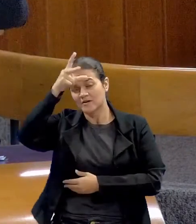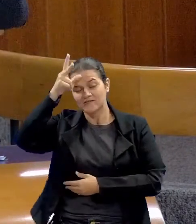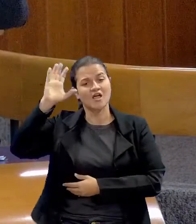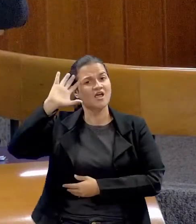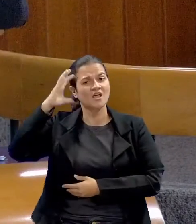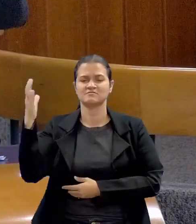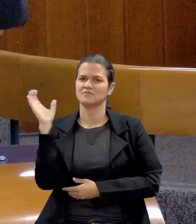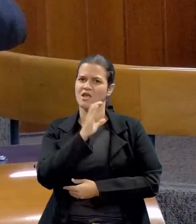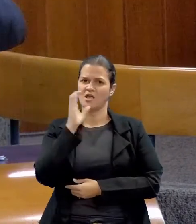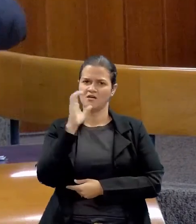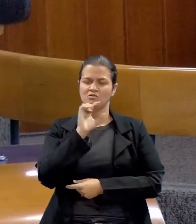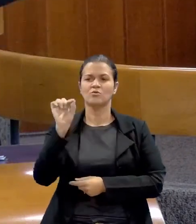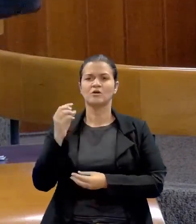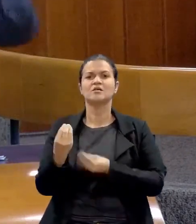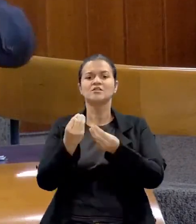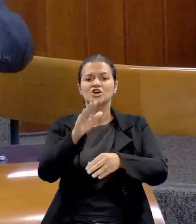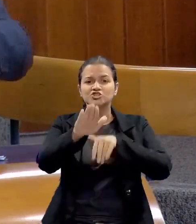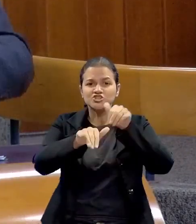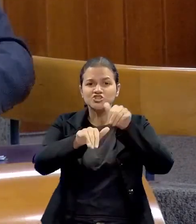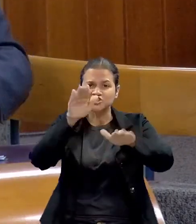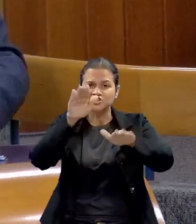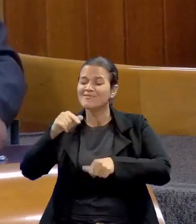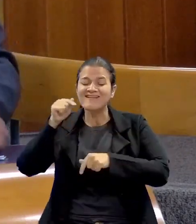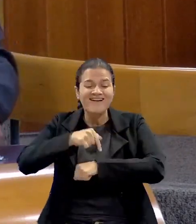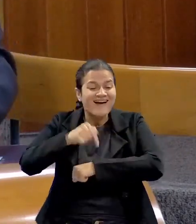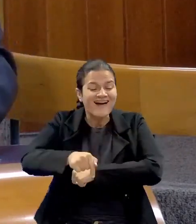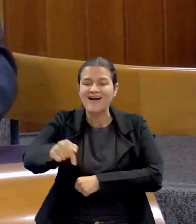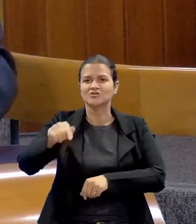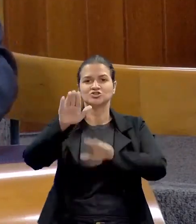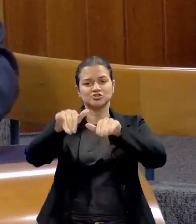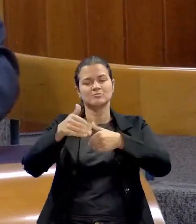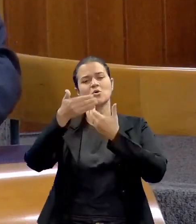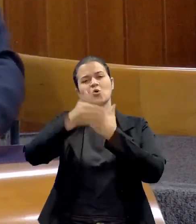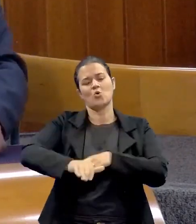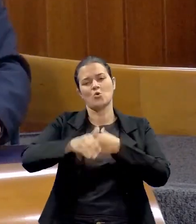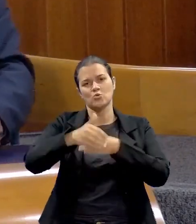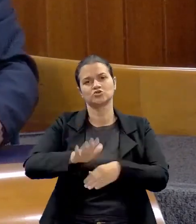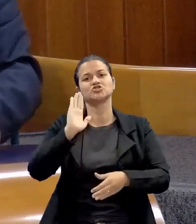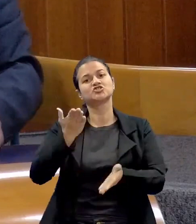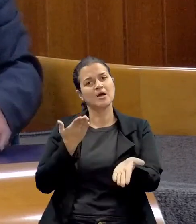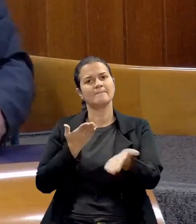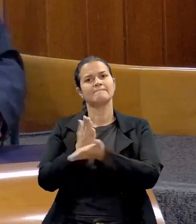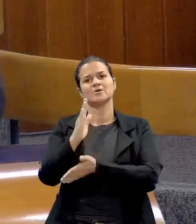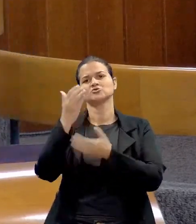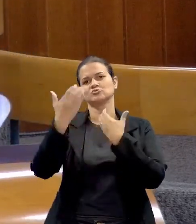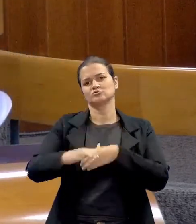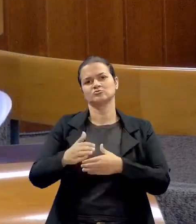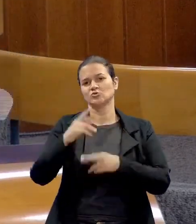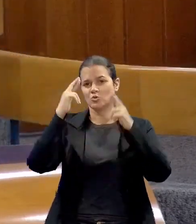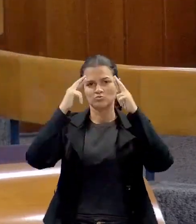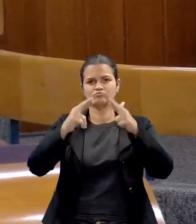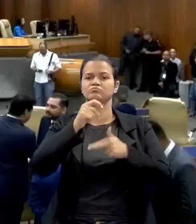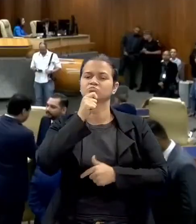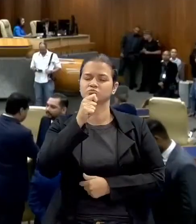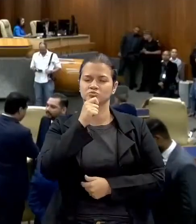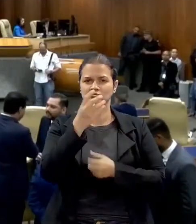para que seja chamado imediatamente os concursados que passaram e não foram respeitados. Muito obrigado.